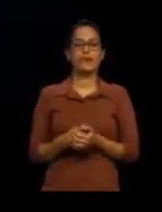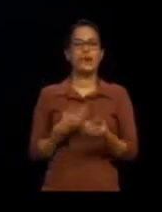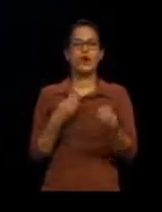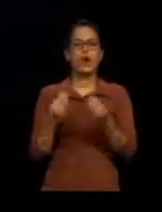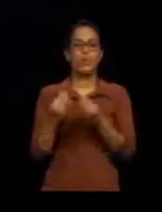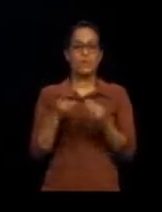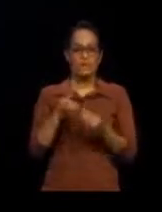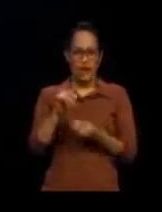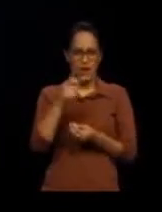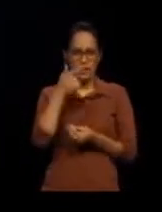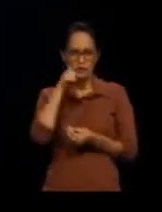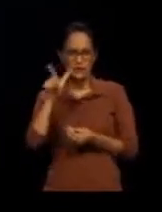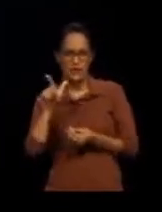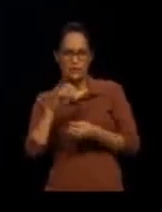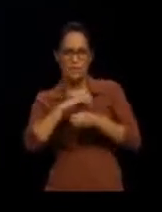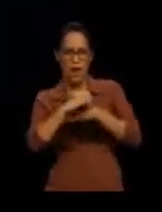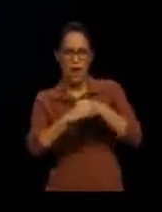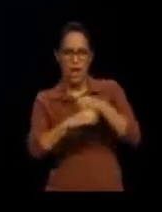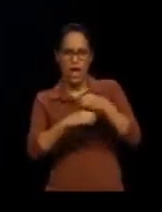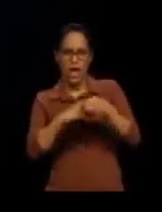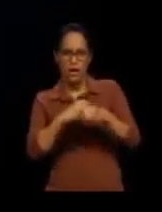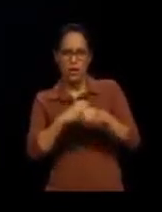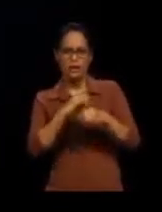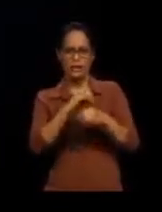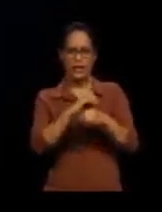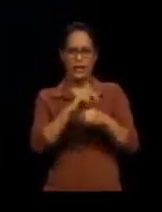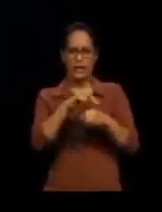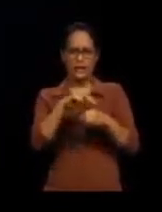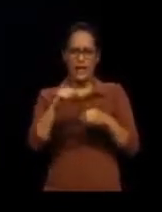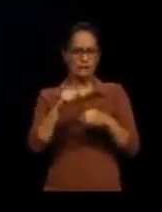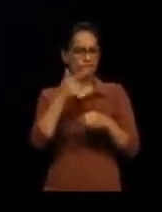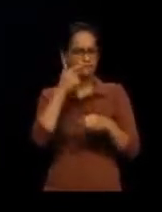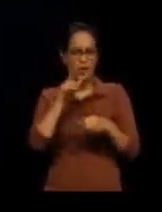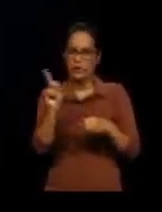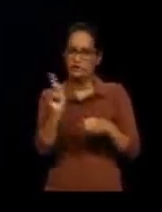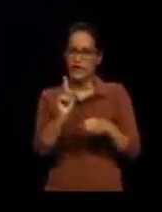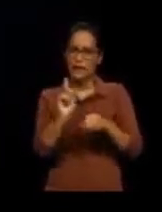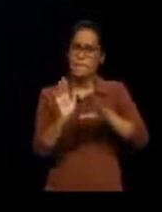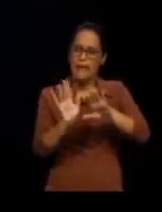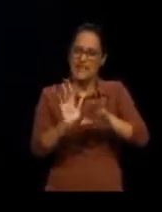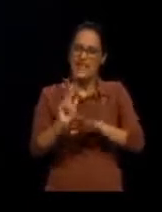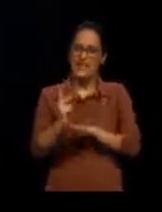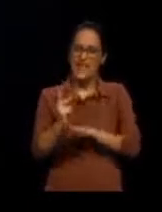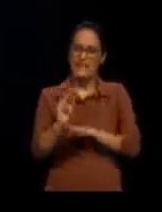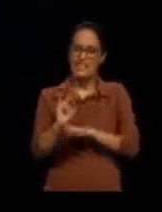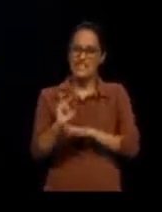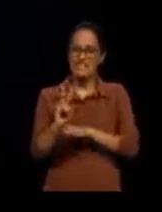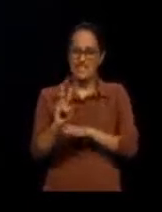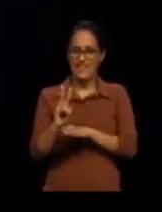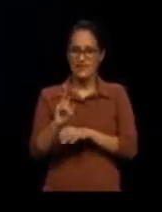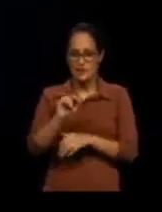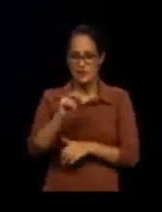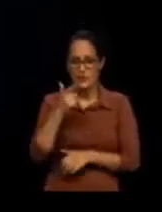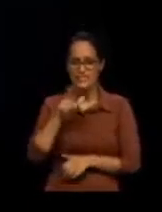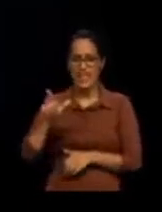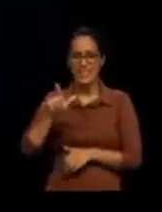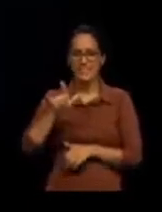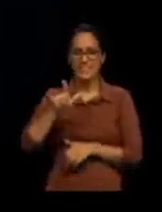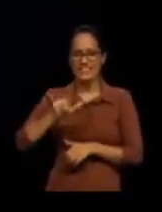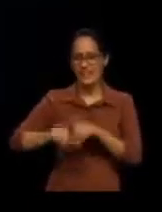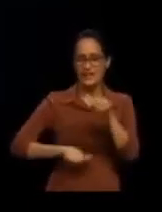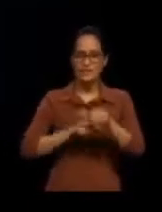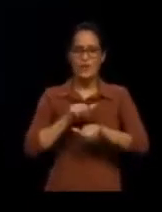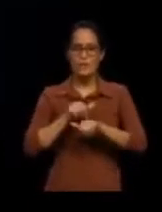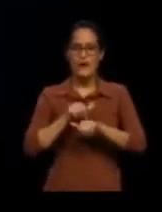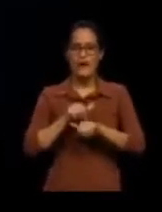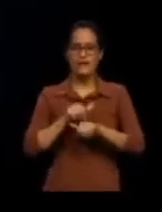fazer moléculas de DNA. Só que o HIV vai. Por isso que ele é um vírus tão especial. Ele tem